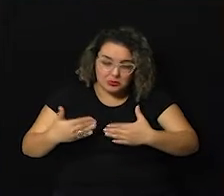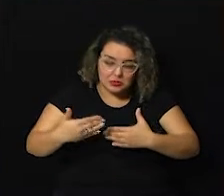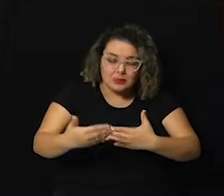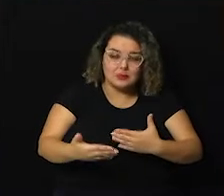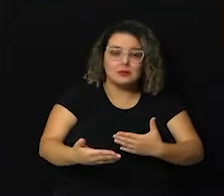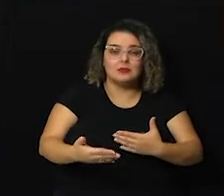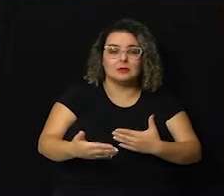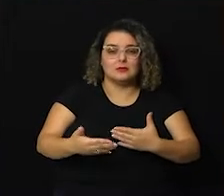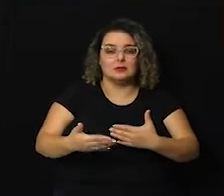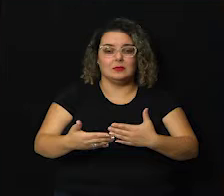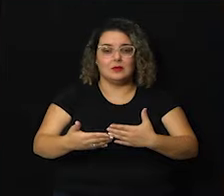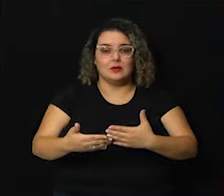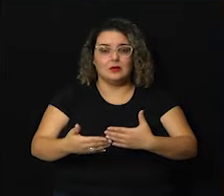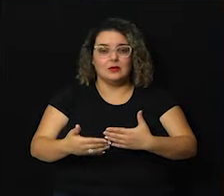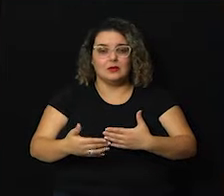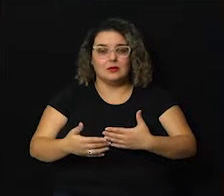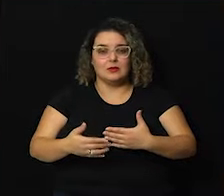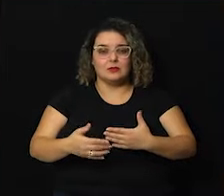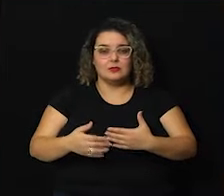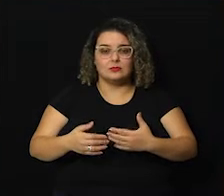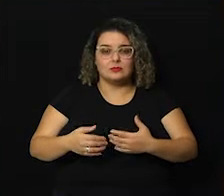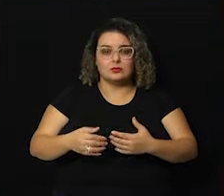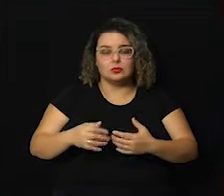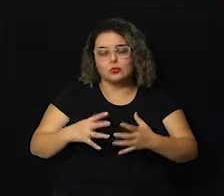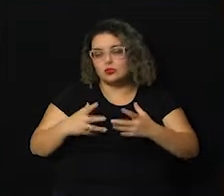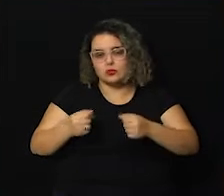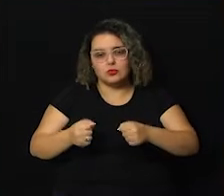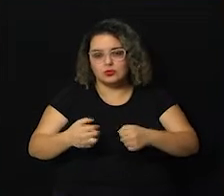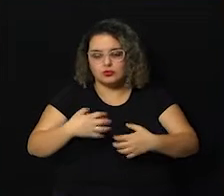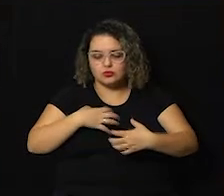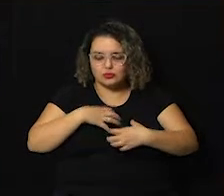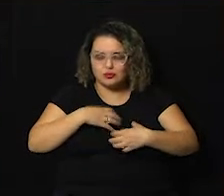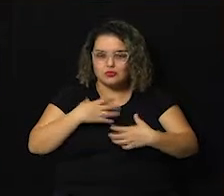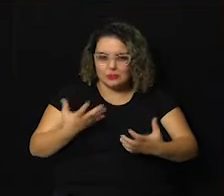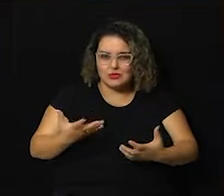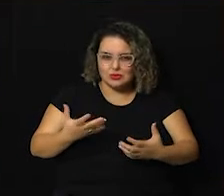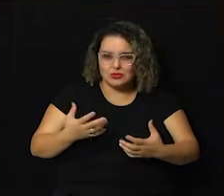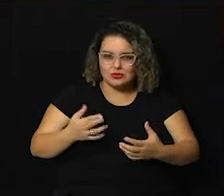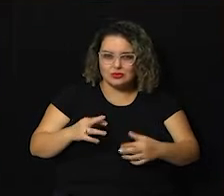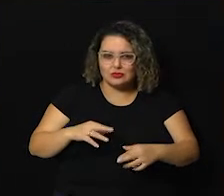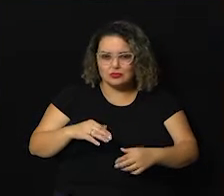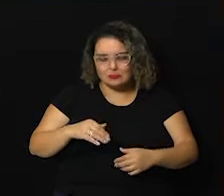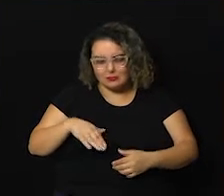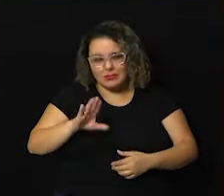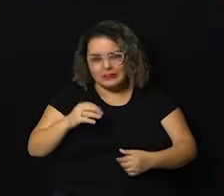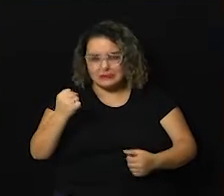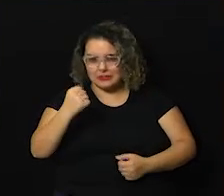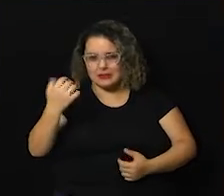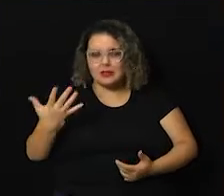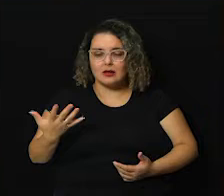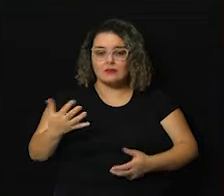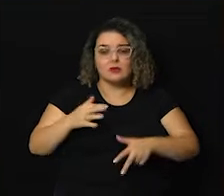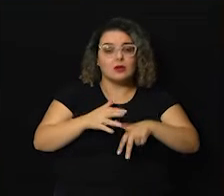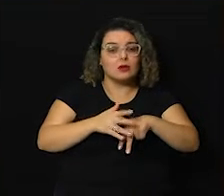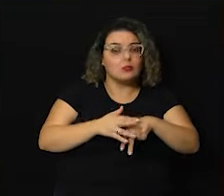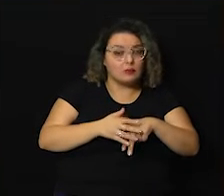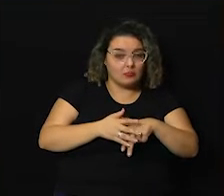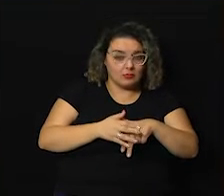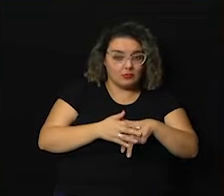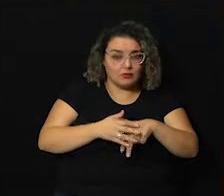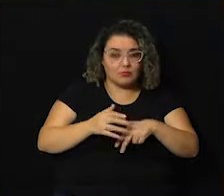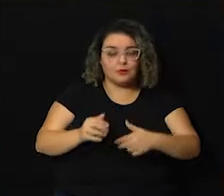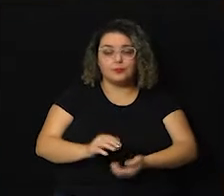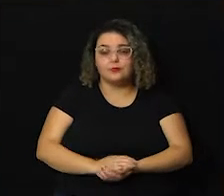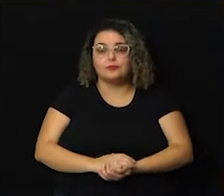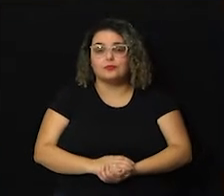sistêmico, eventualmente com sintoma das metástases à distância e etc. Não é? Mas é uma doença que realmente ela tem